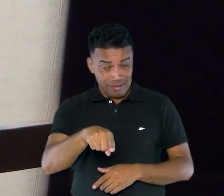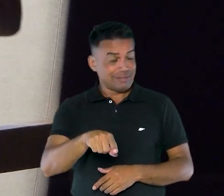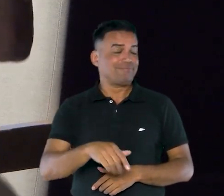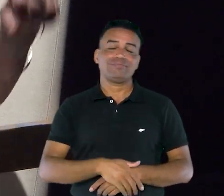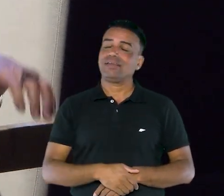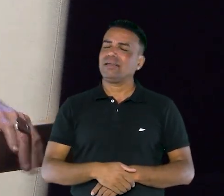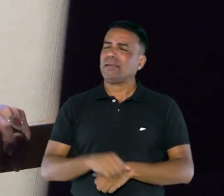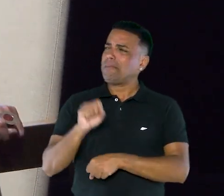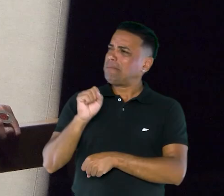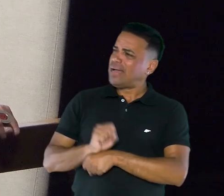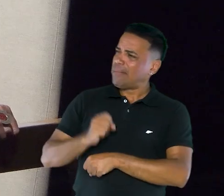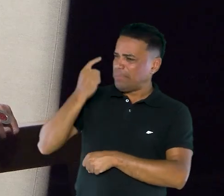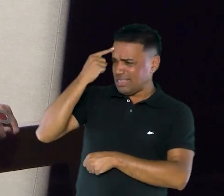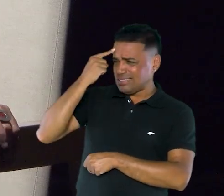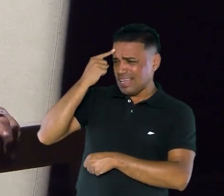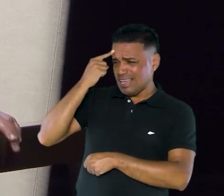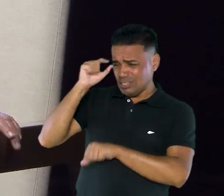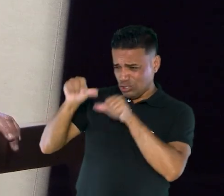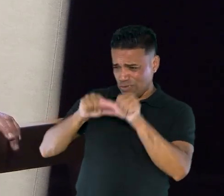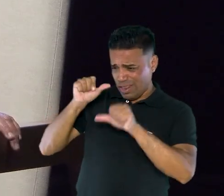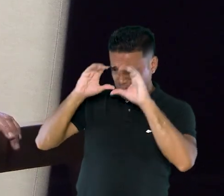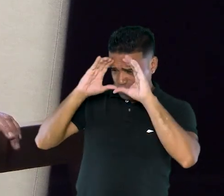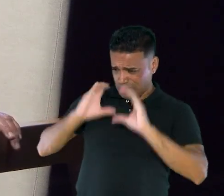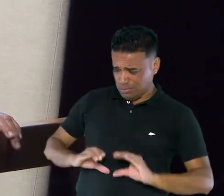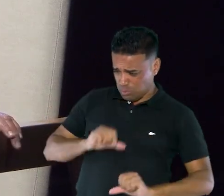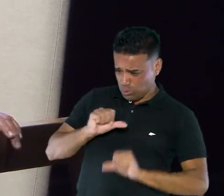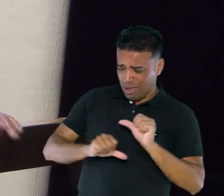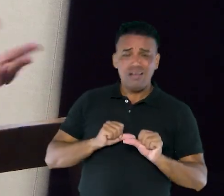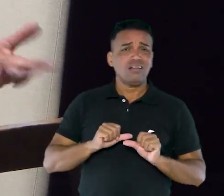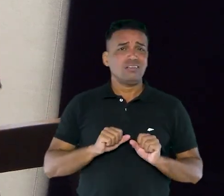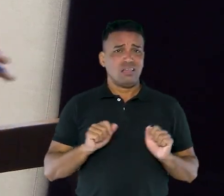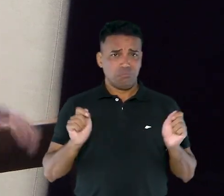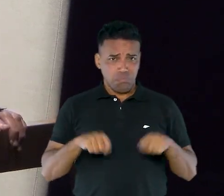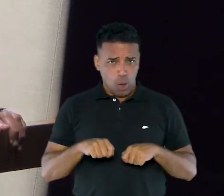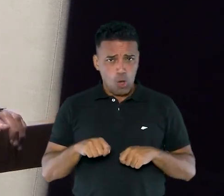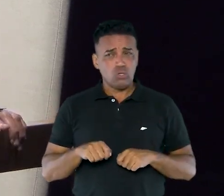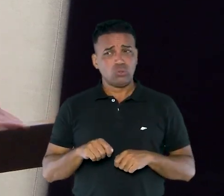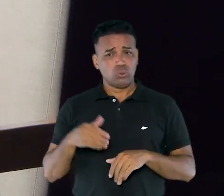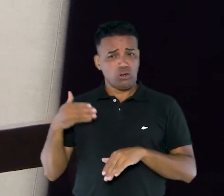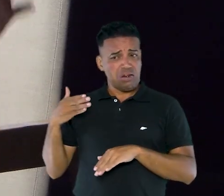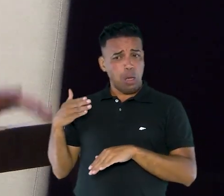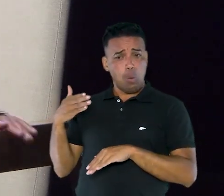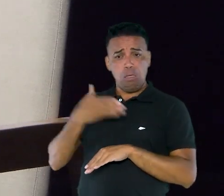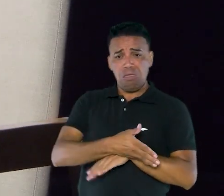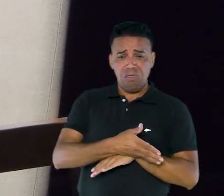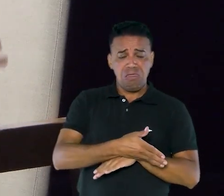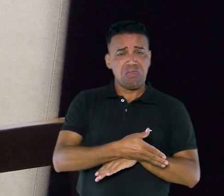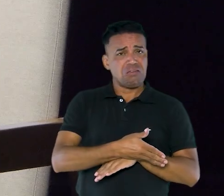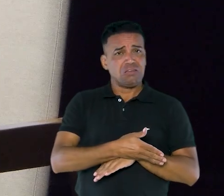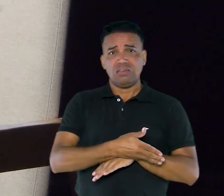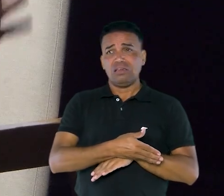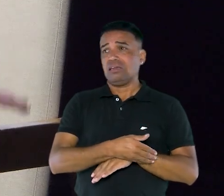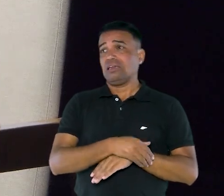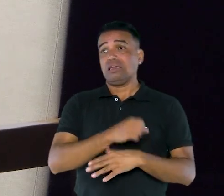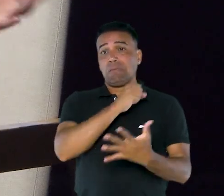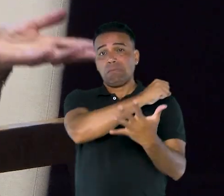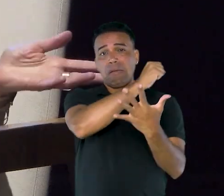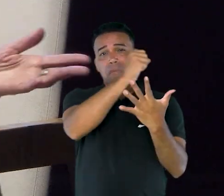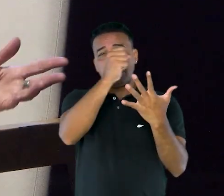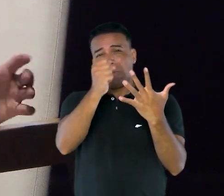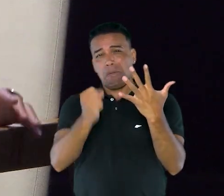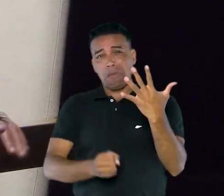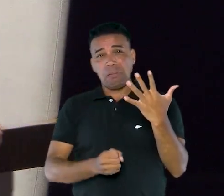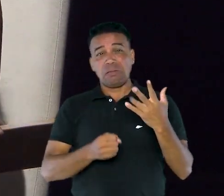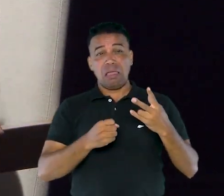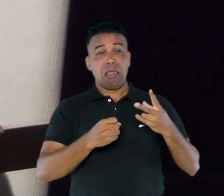pensar: será que dava para fazer diferente? Será que eu posso simplesmente não ir e simplesmente descer e assassinar todo mundo